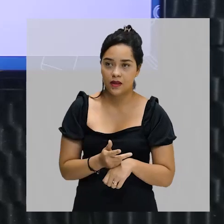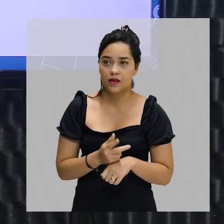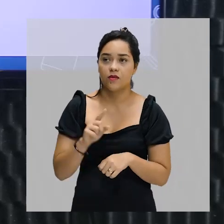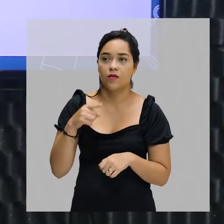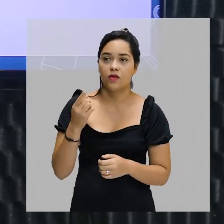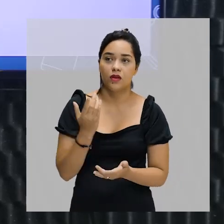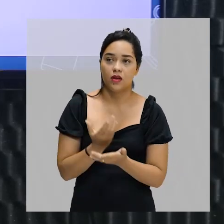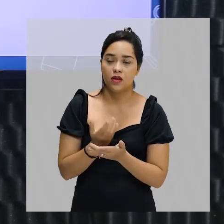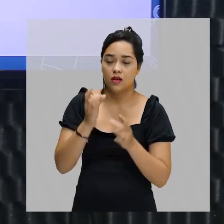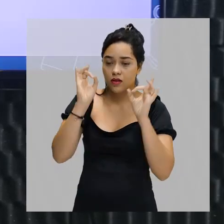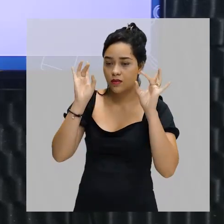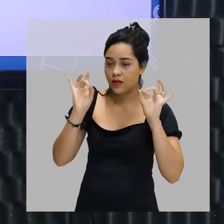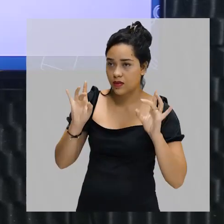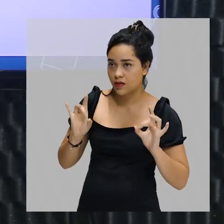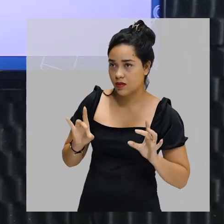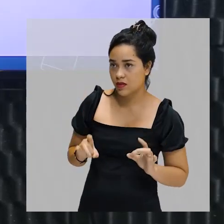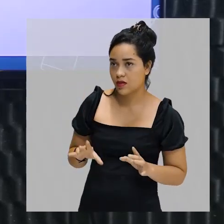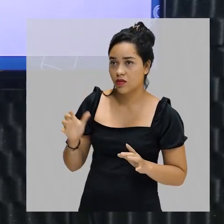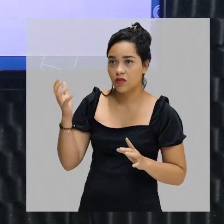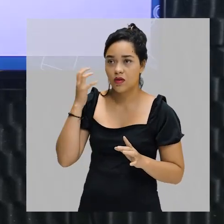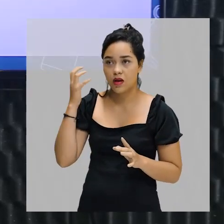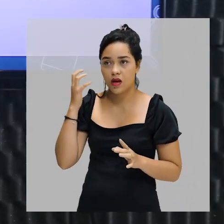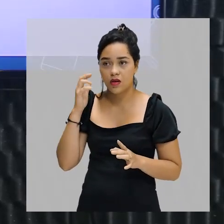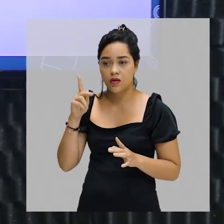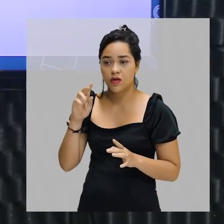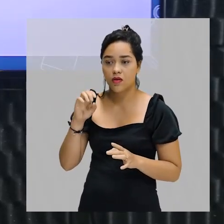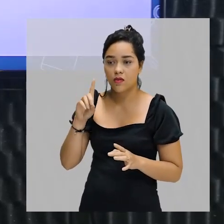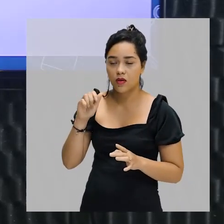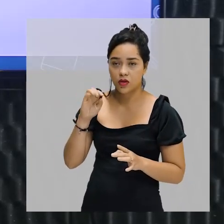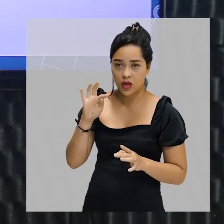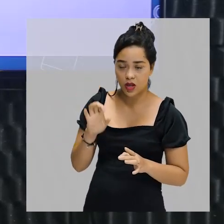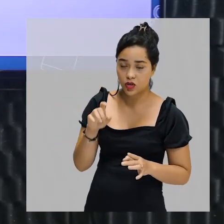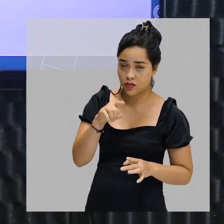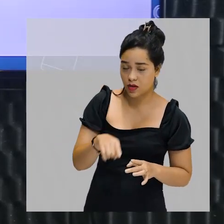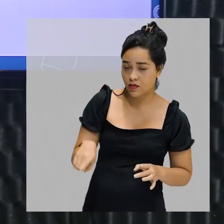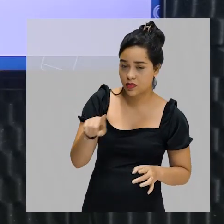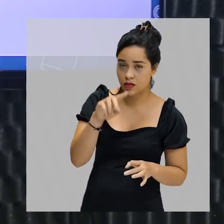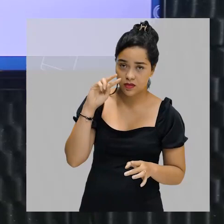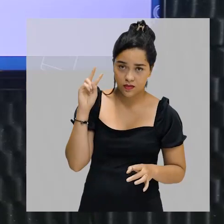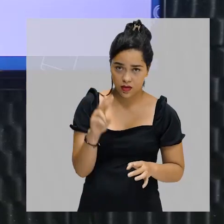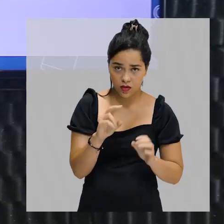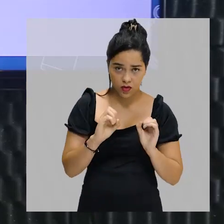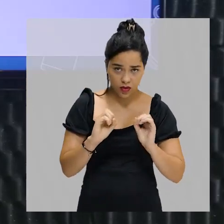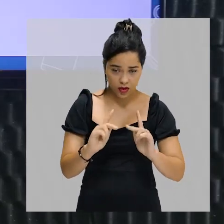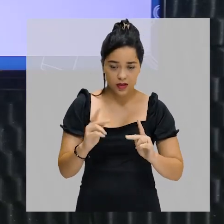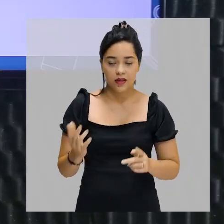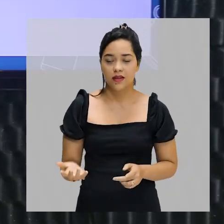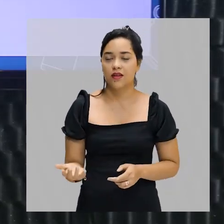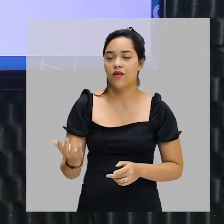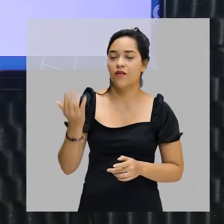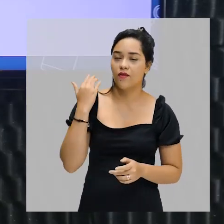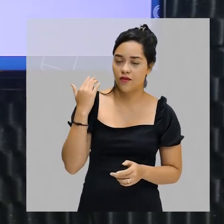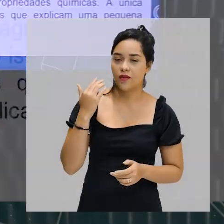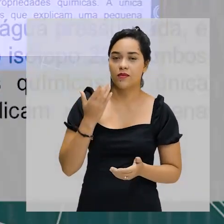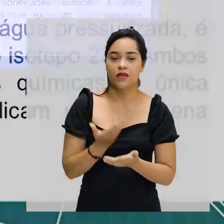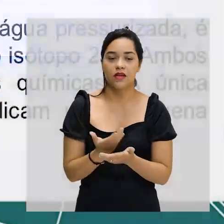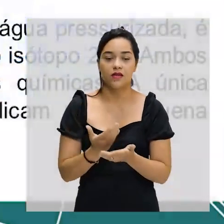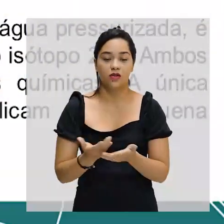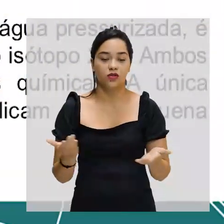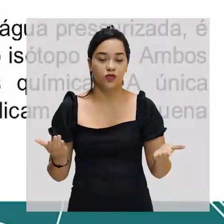uma aula especial apenas com áudio, né? O podcast para você acompanhar. Tá ok? Então vamos à aula de